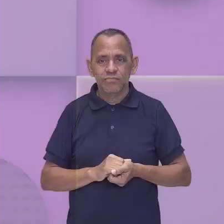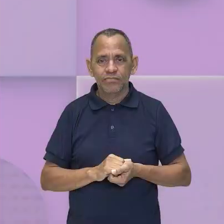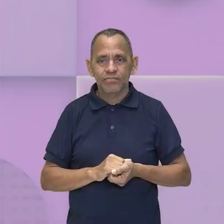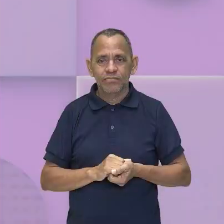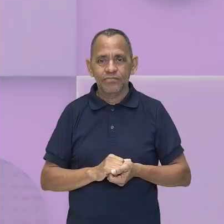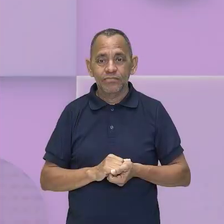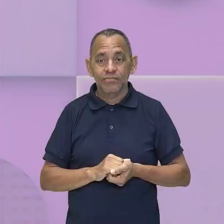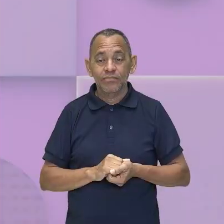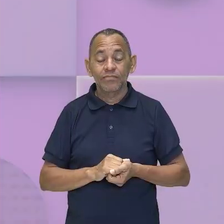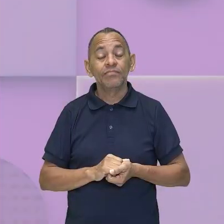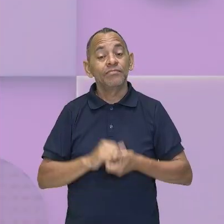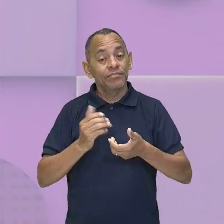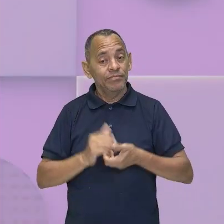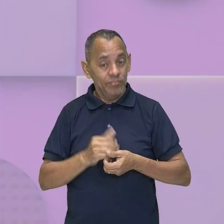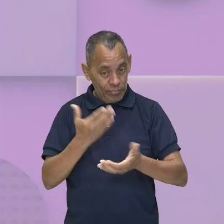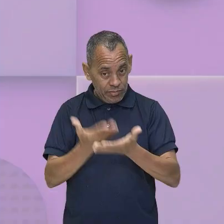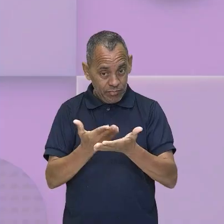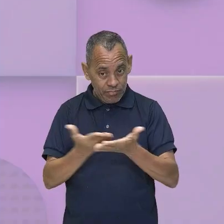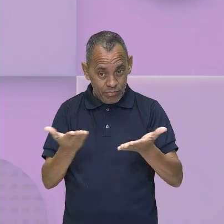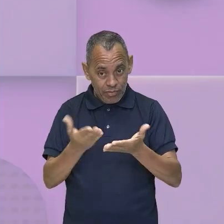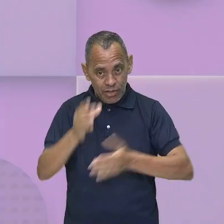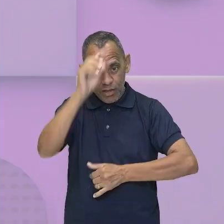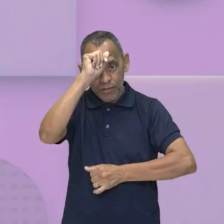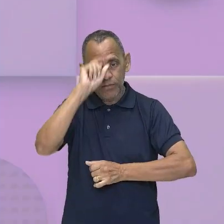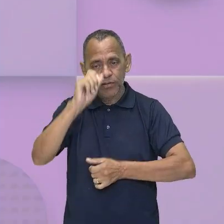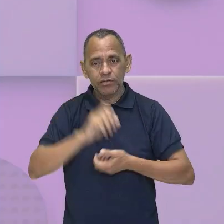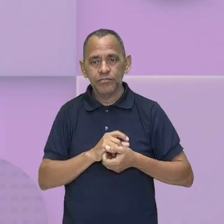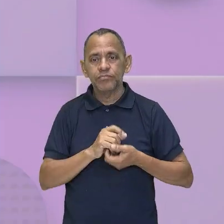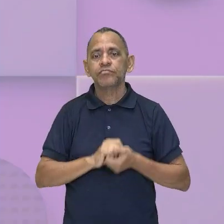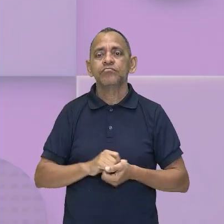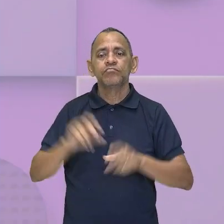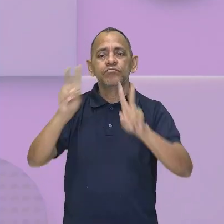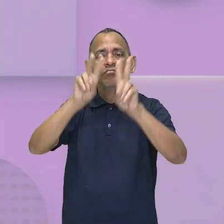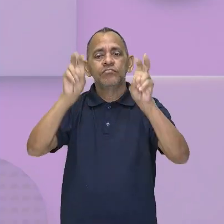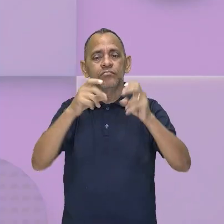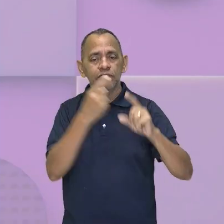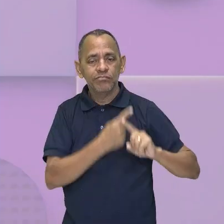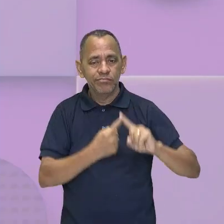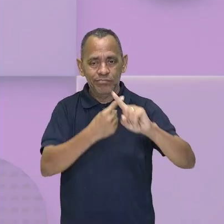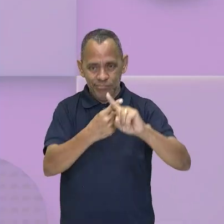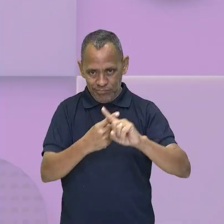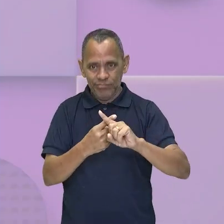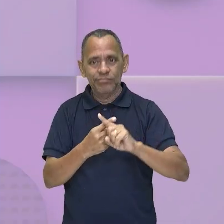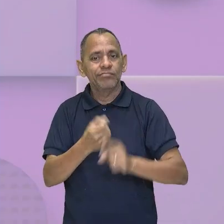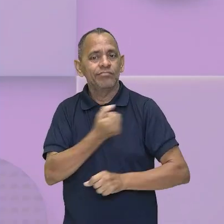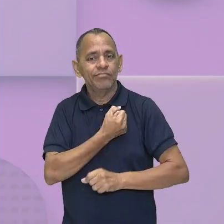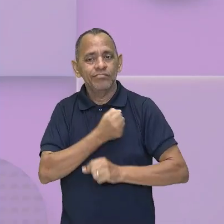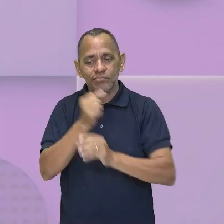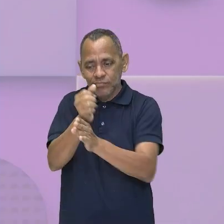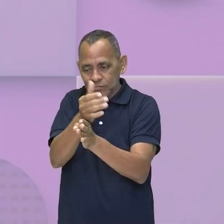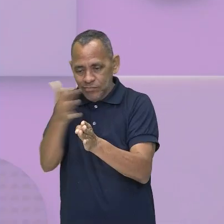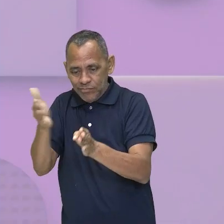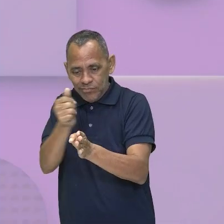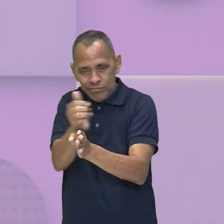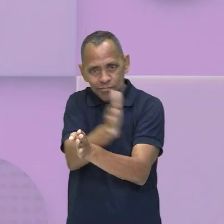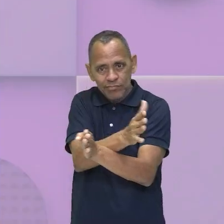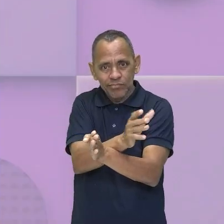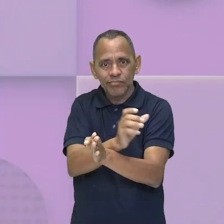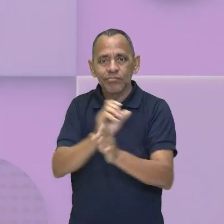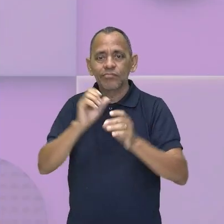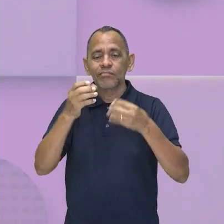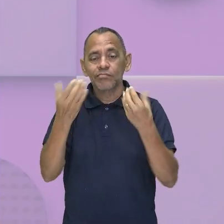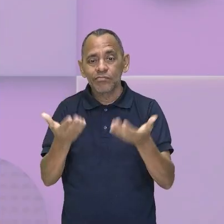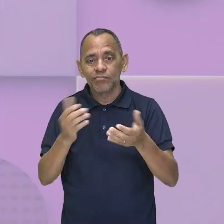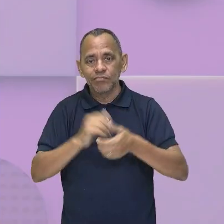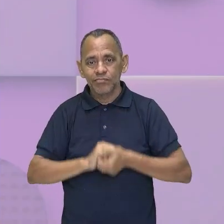E nessa aula nós vamos aprender sobre multiplicação de números inteiros. Ou seja, vamos